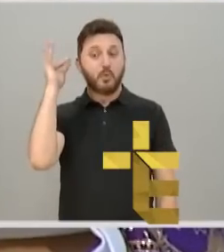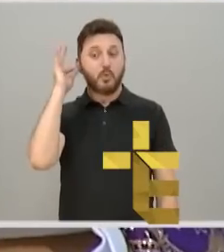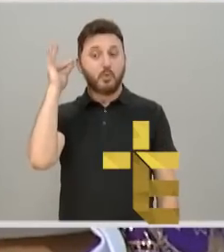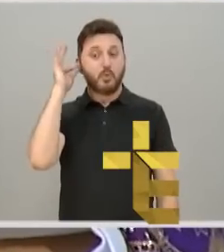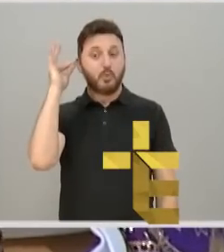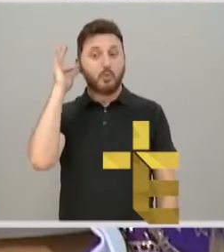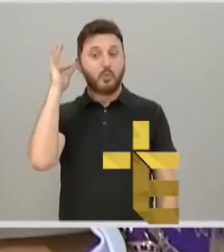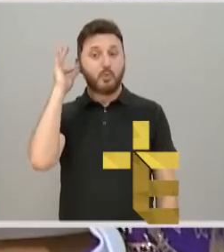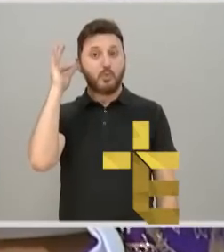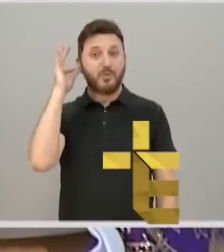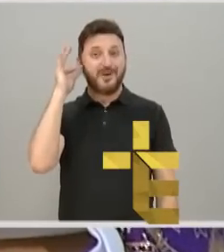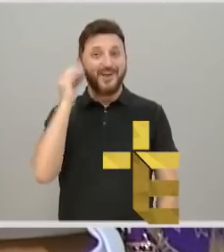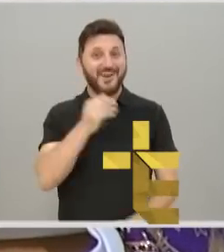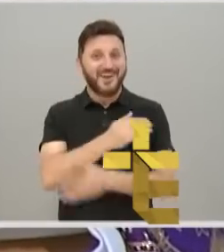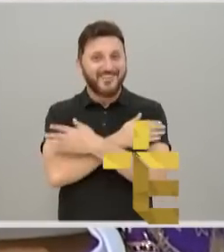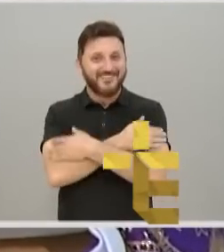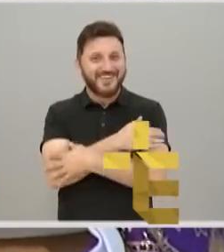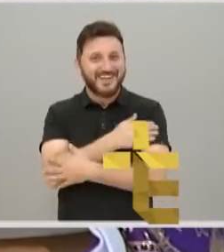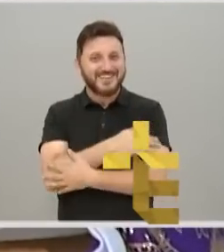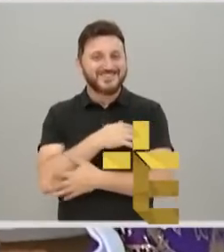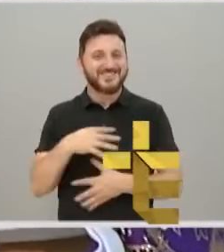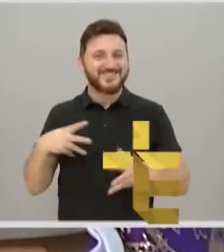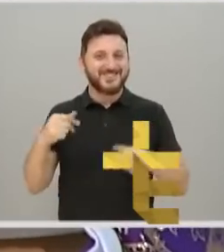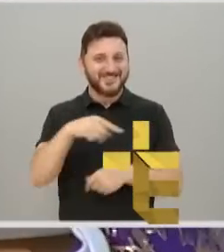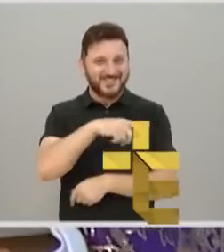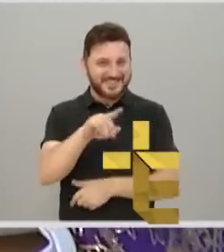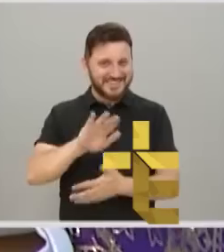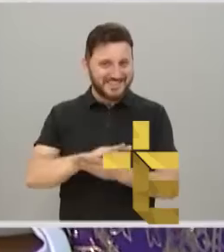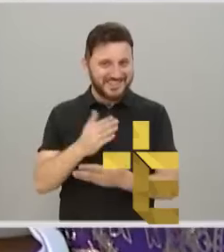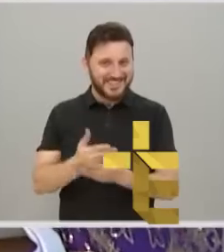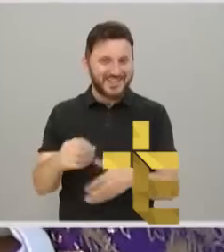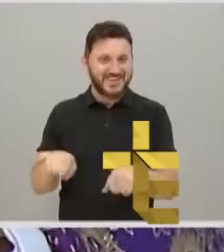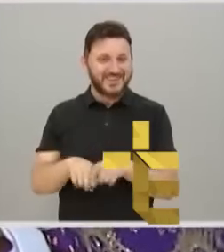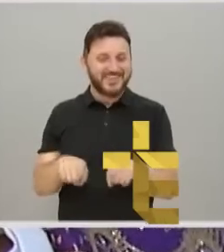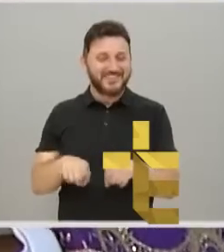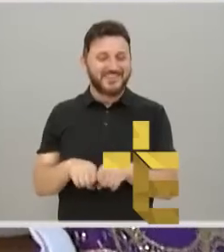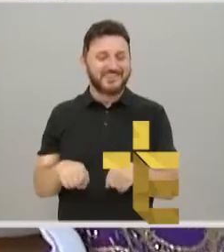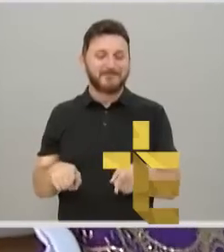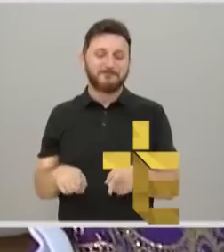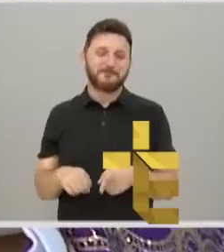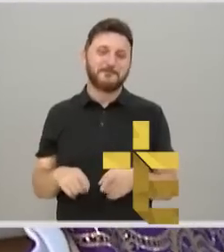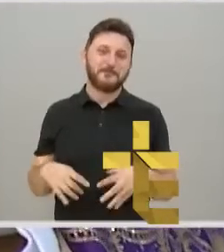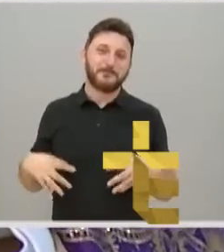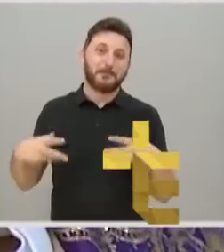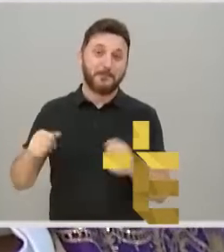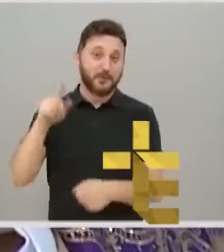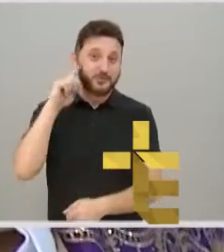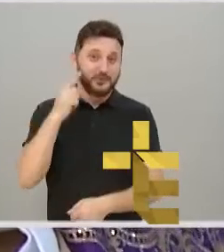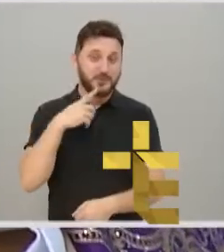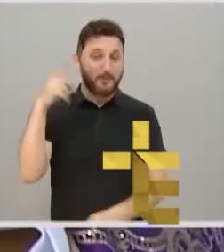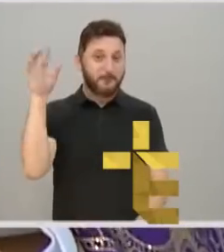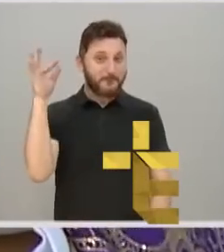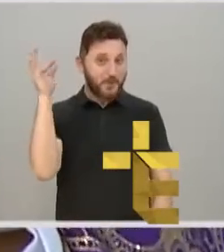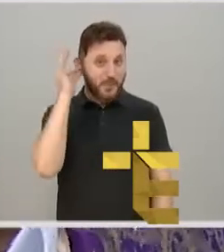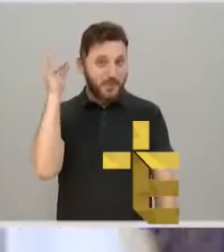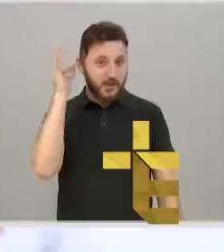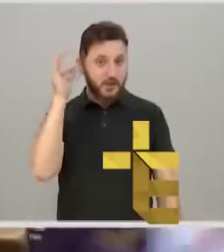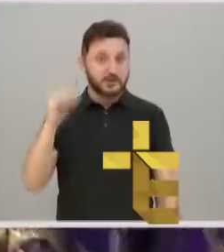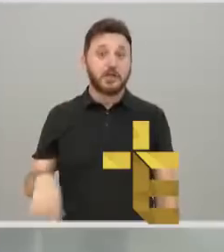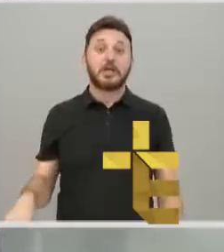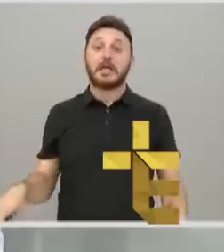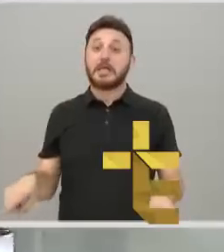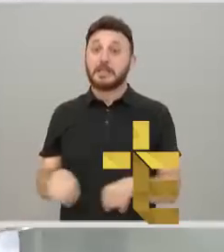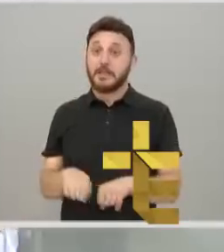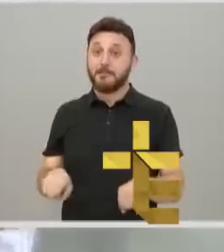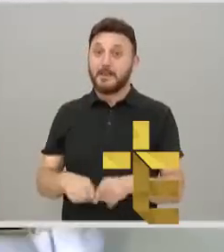no Clube Verde, às 16 horas. Em abril, dia 8 de abril, tem a Festa da Misericórdia em Curitiba.